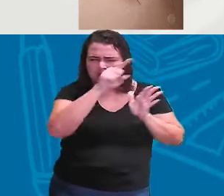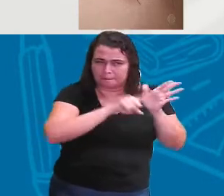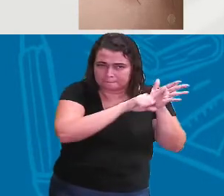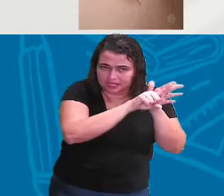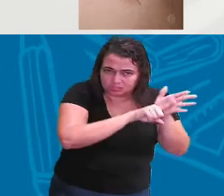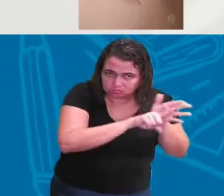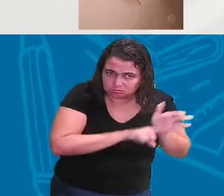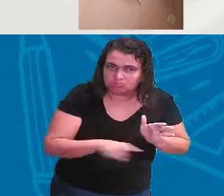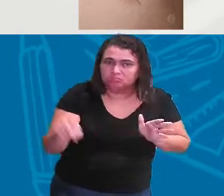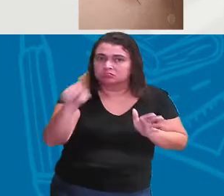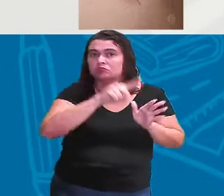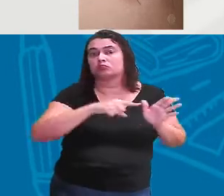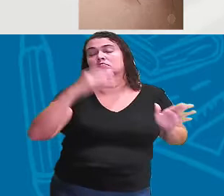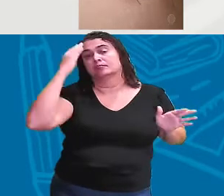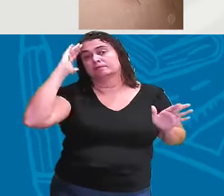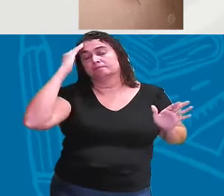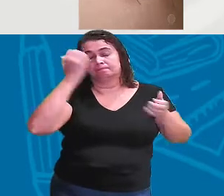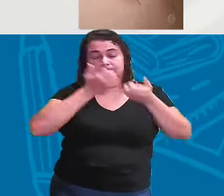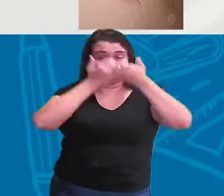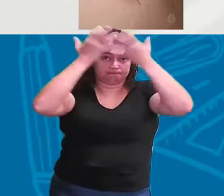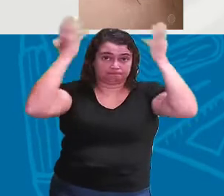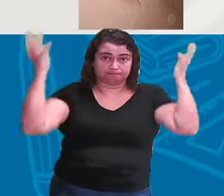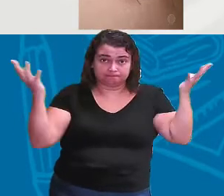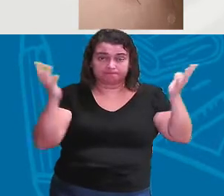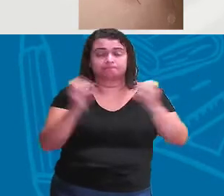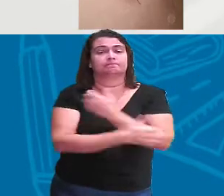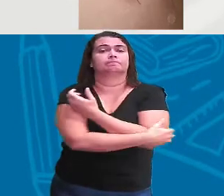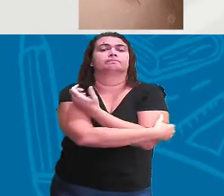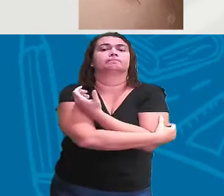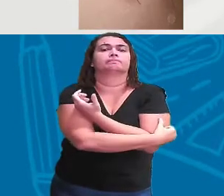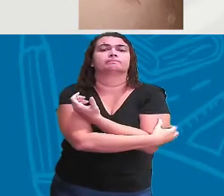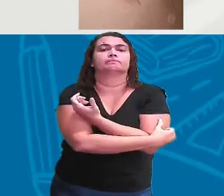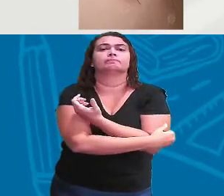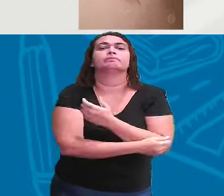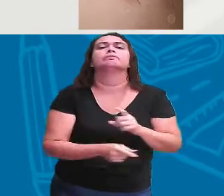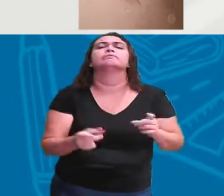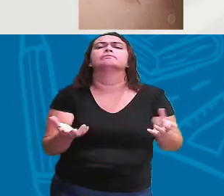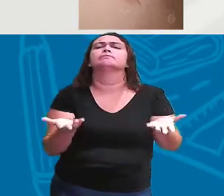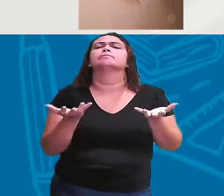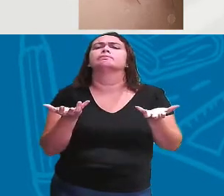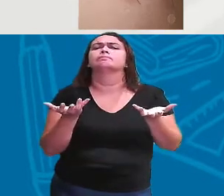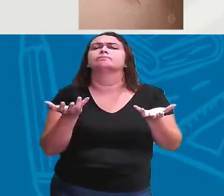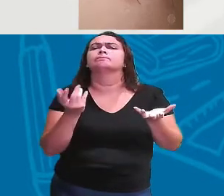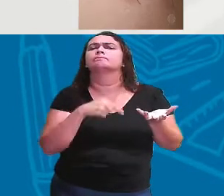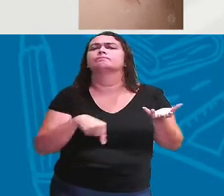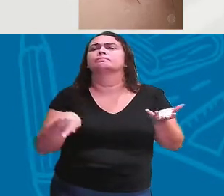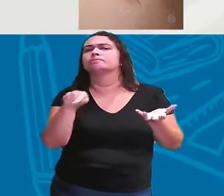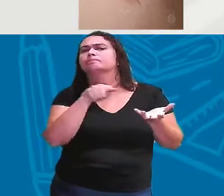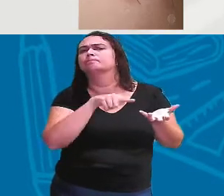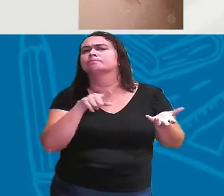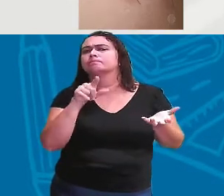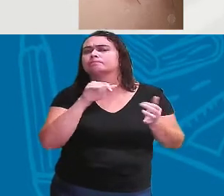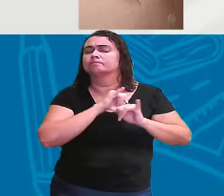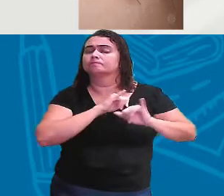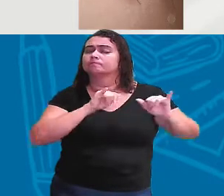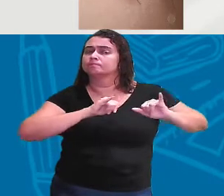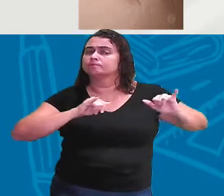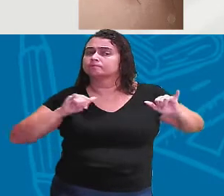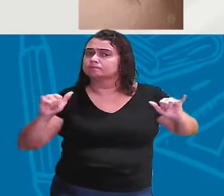fortalecer muito o teu saber. E dito isso, eu chamo a atenção de vocês para que vocês procurem